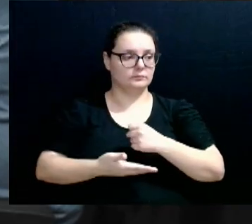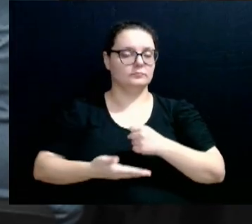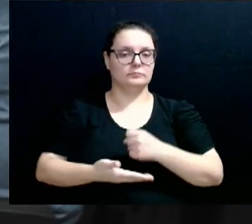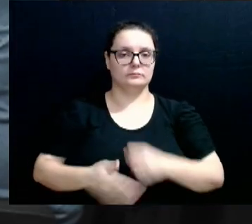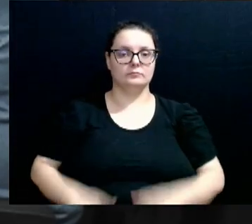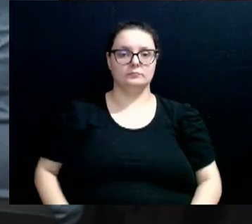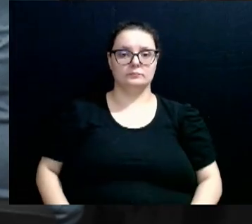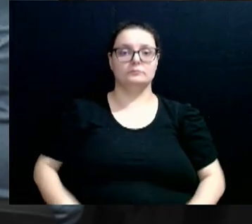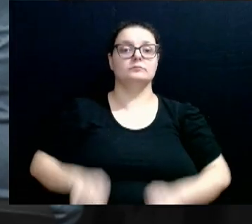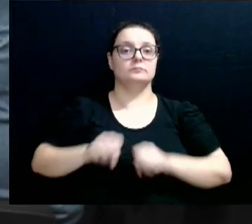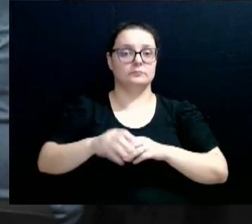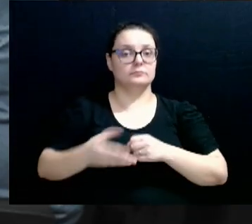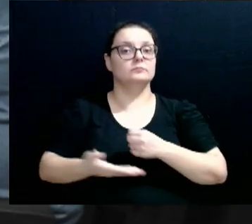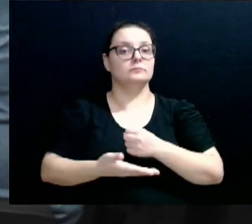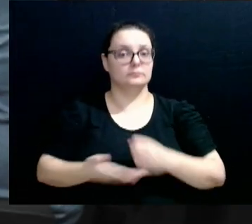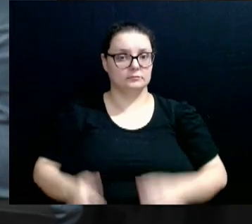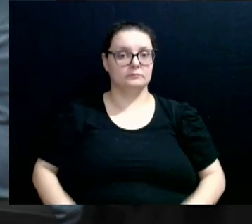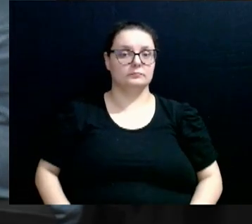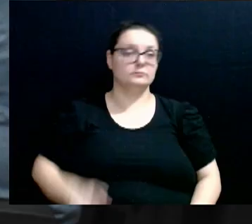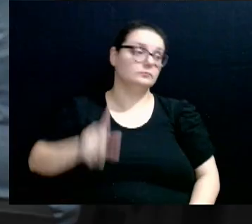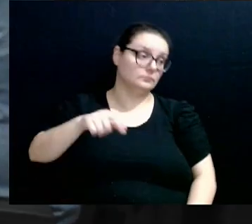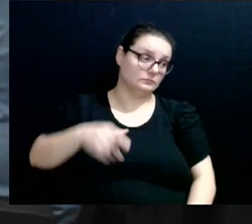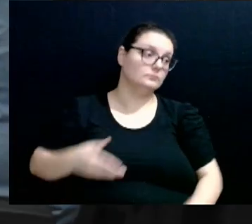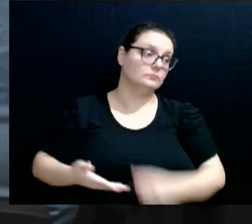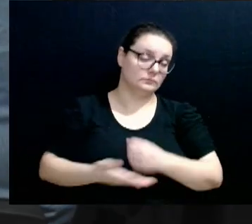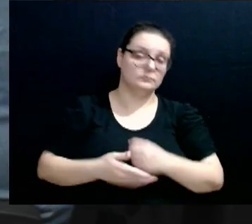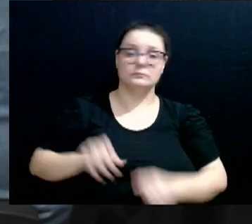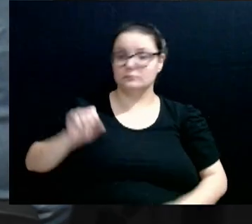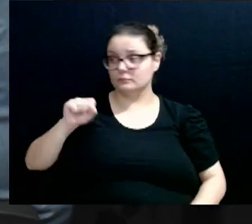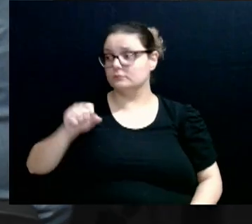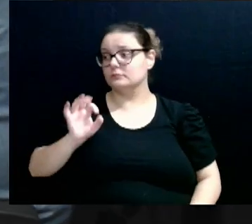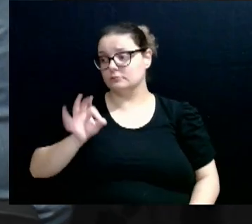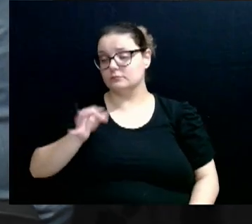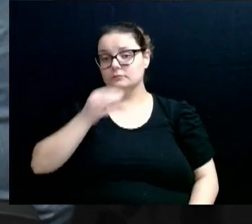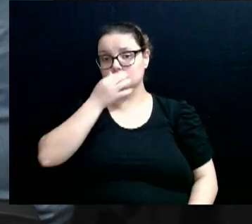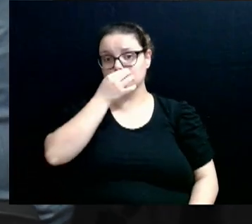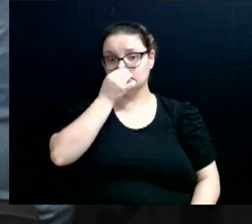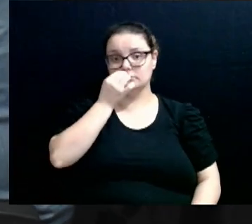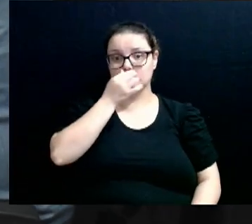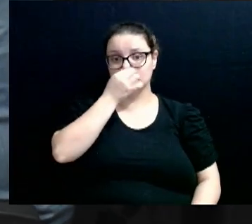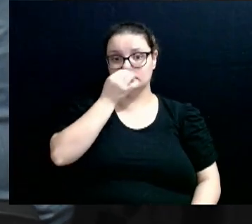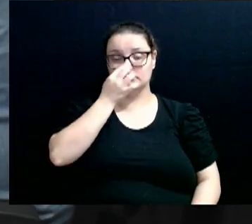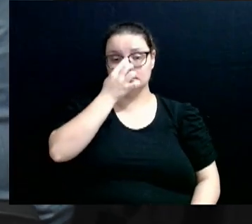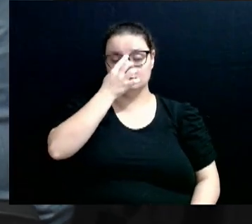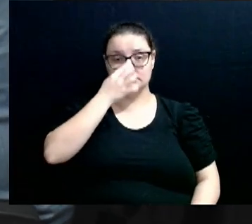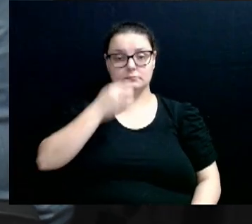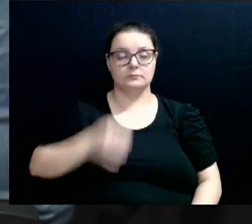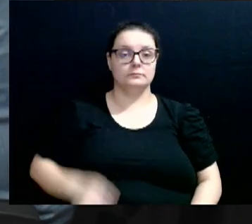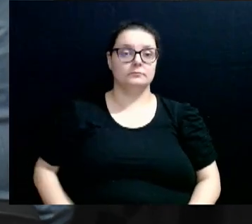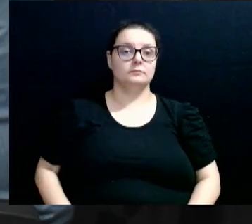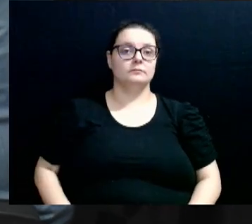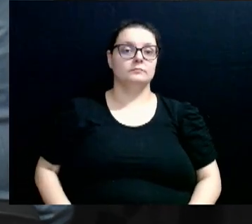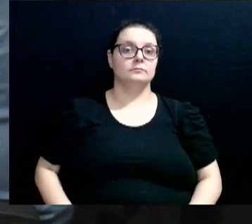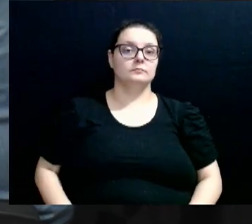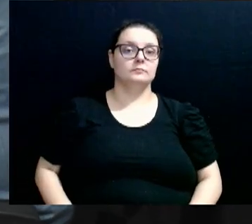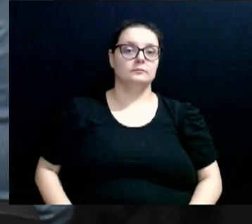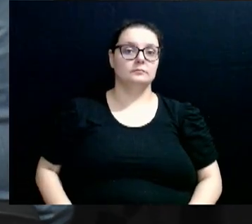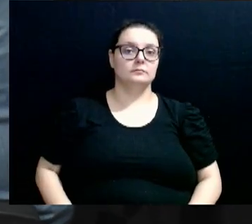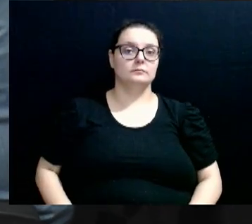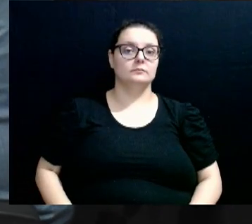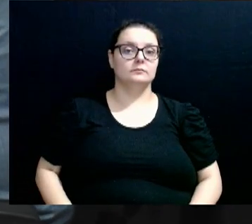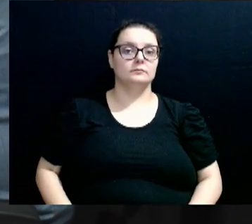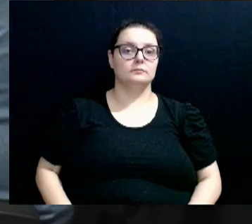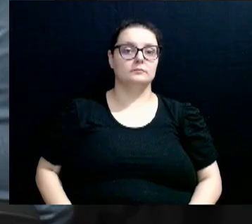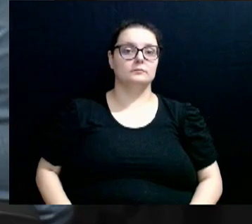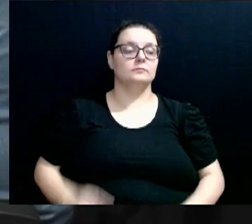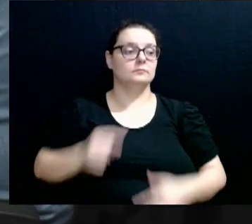básica é a base, né? Sim, exatamente. Vamos dizer assim. Então, você já traz esses elementos de políticas